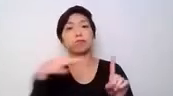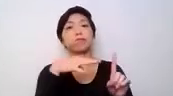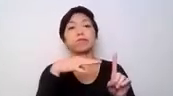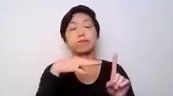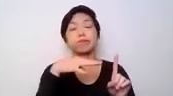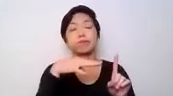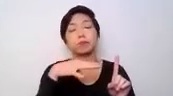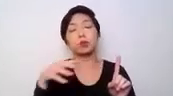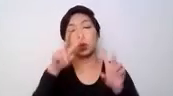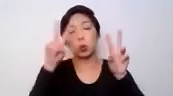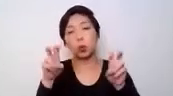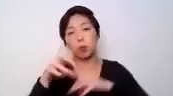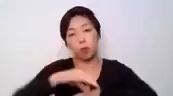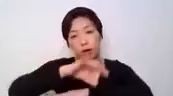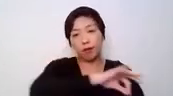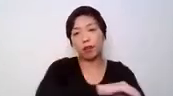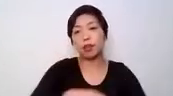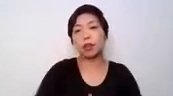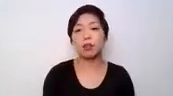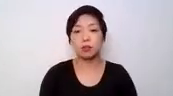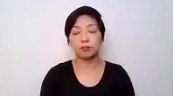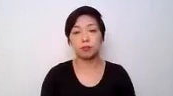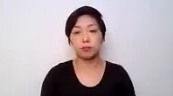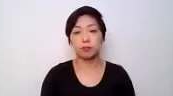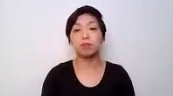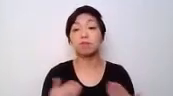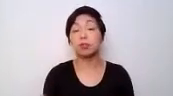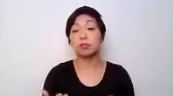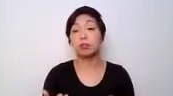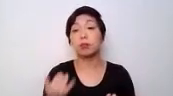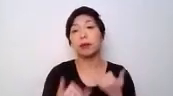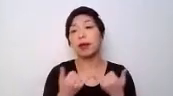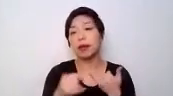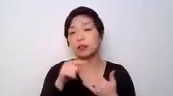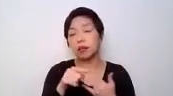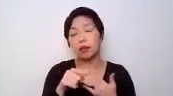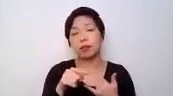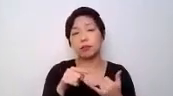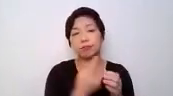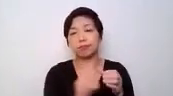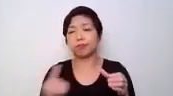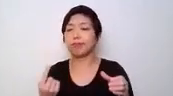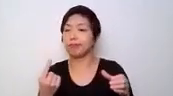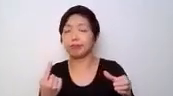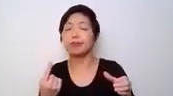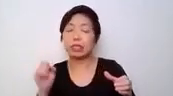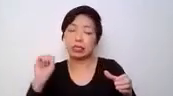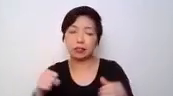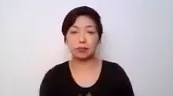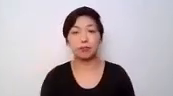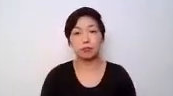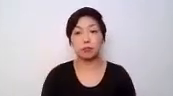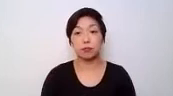então existe essa essa figura que ficou às margens mesmo agora ela tem voltado desde